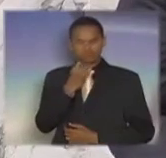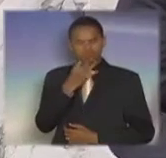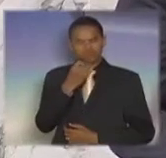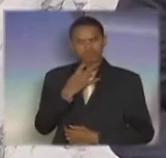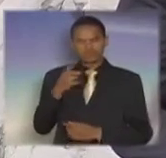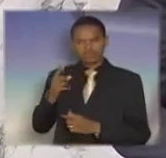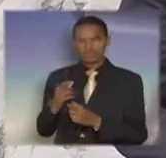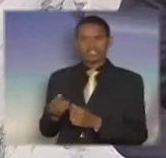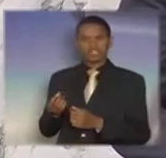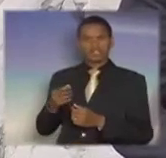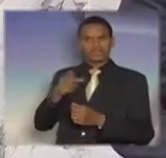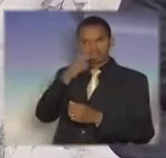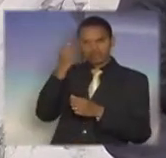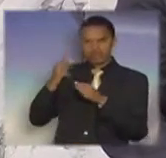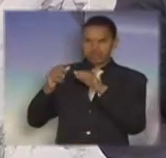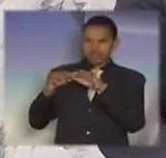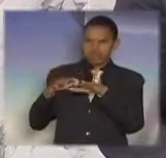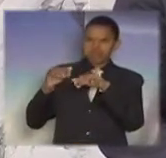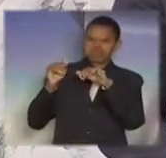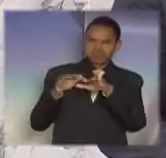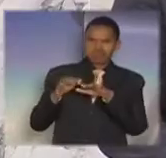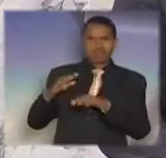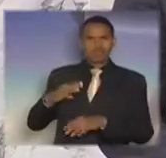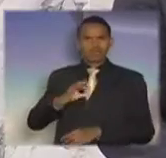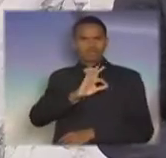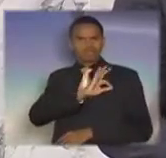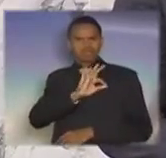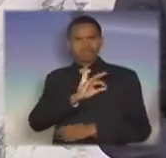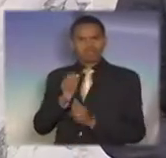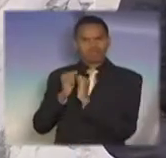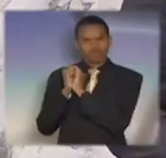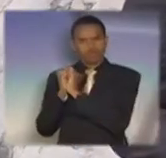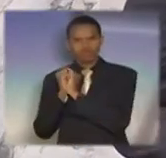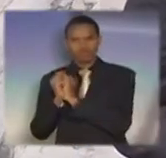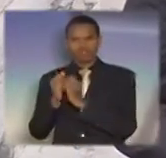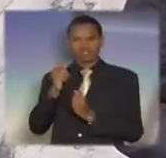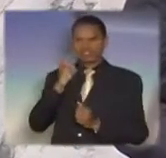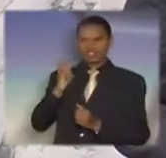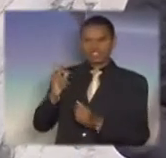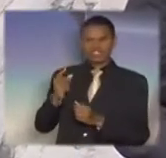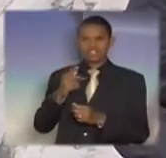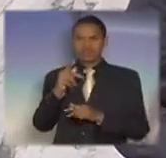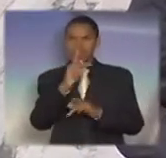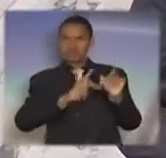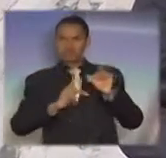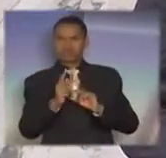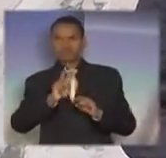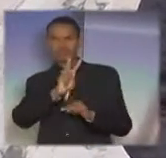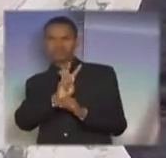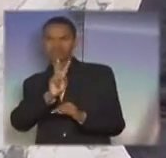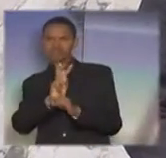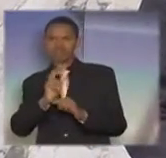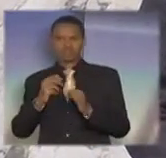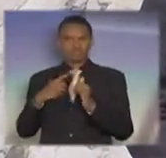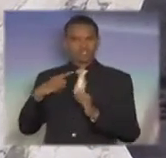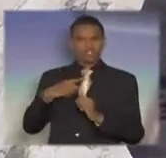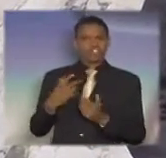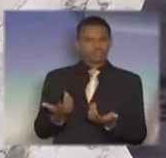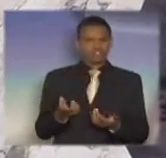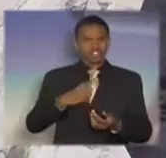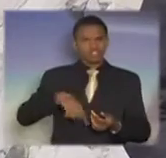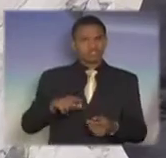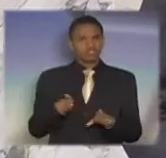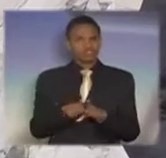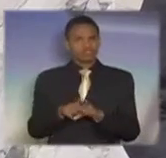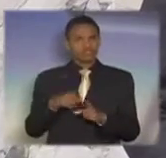a nossa postura de defensor da segurança pública que aqui somos como de deputados trabalhando